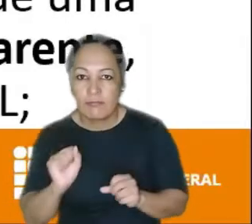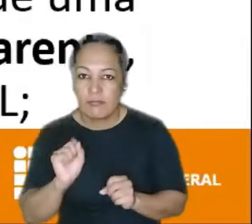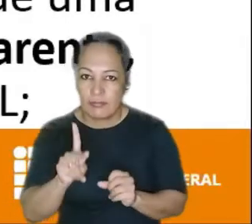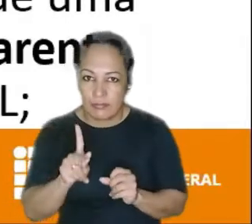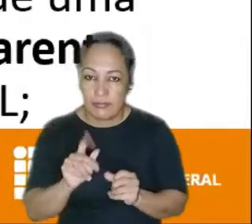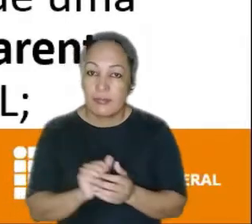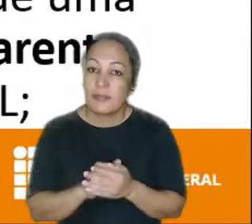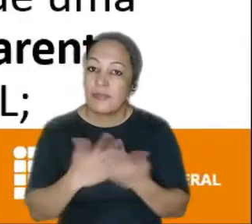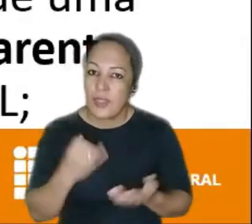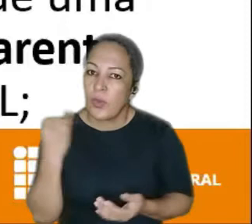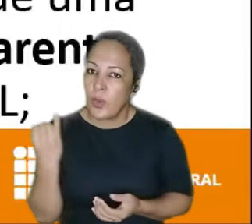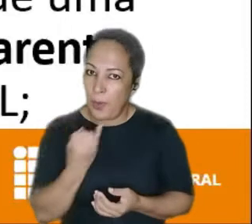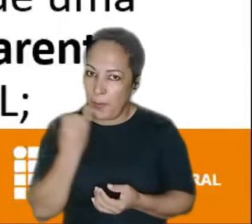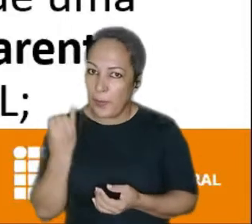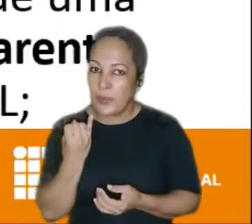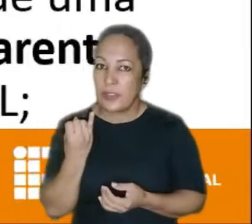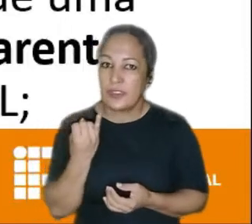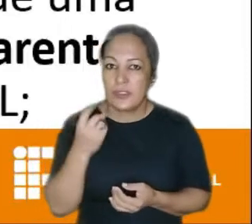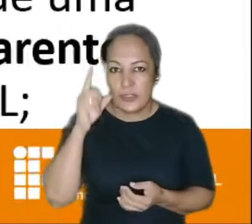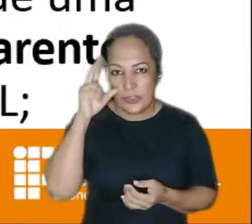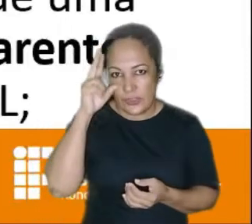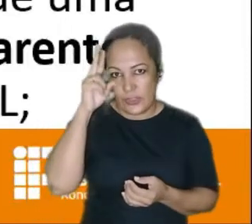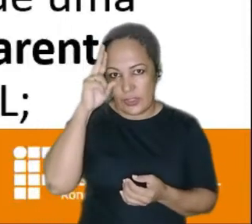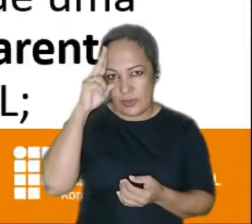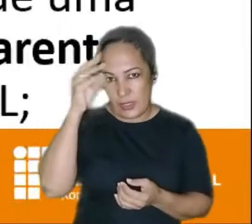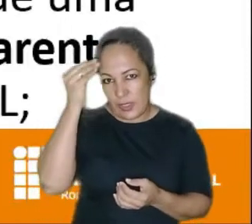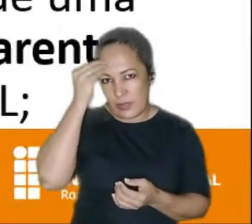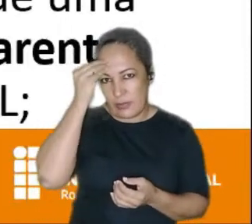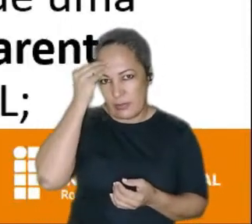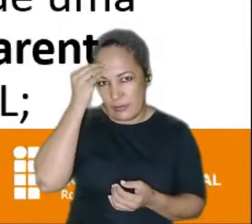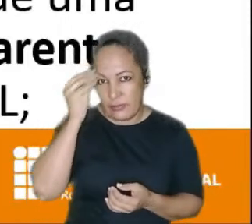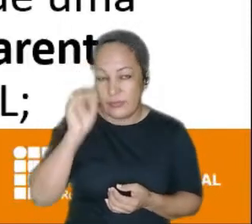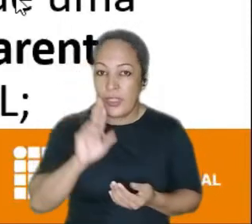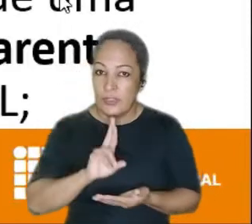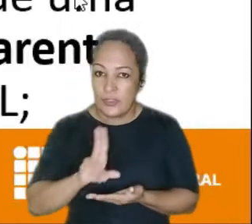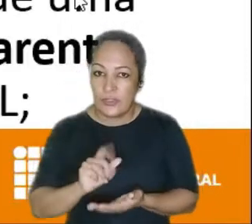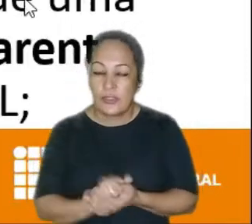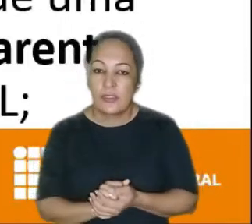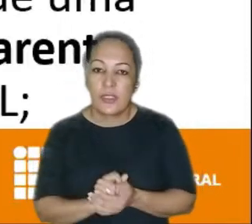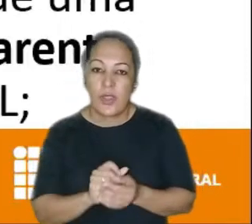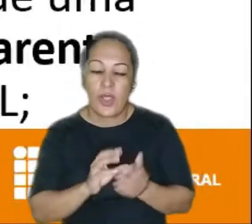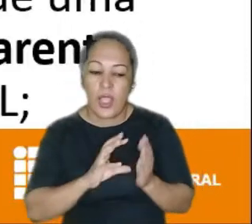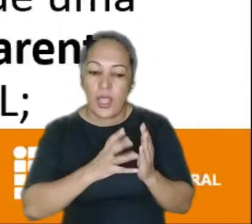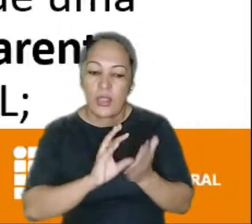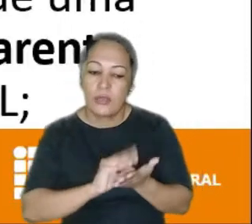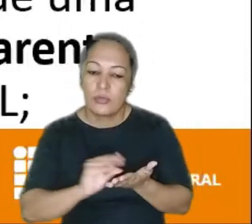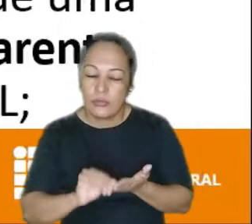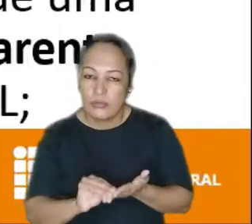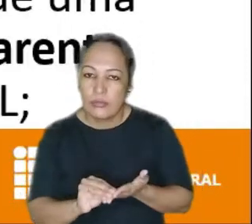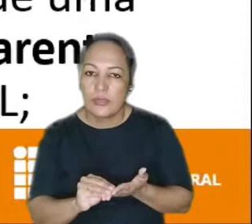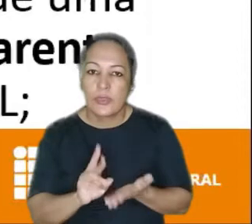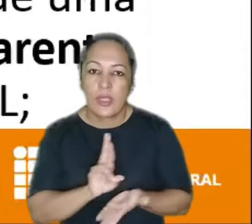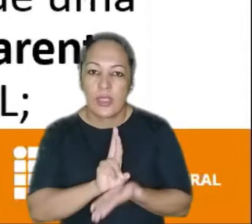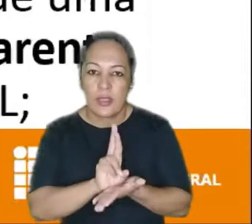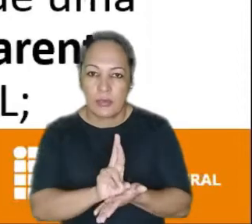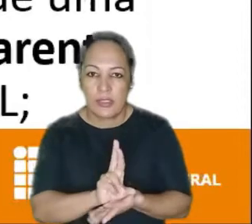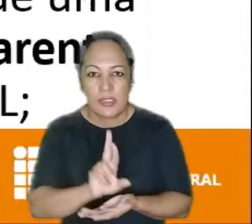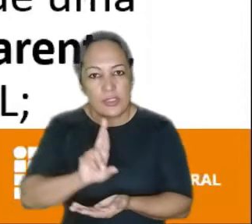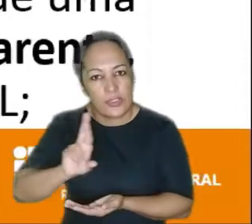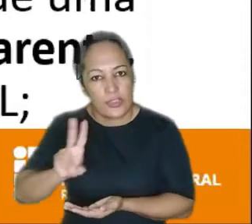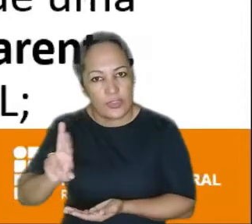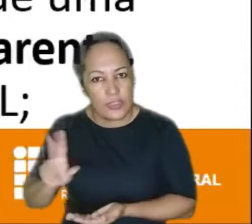importante a gente destacar essa diferença. Então, cada um implementa um banco de dados de uma maneira diferente, mas para o usuário